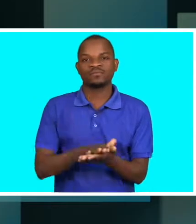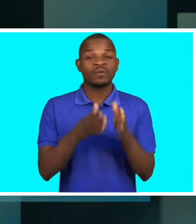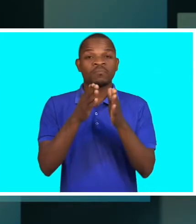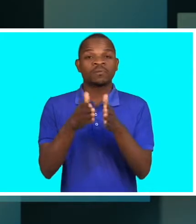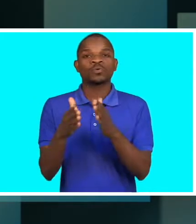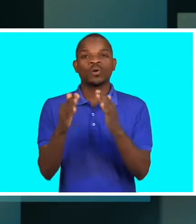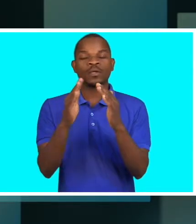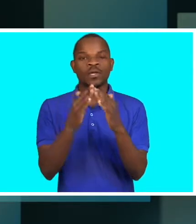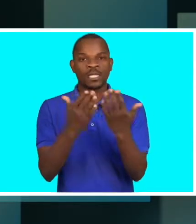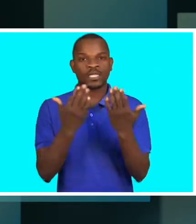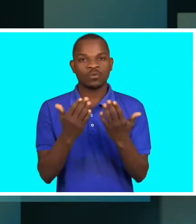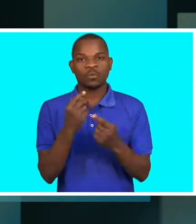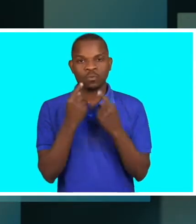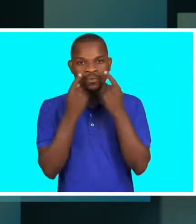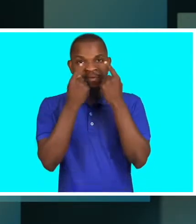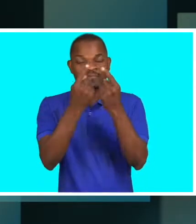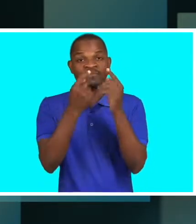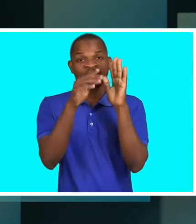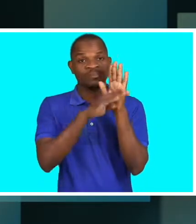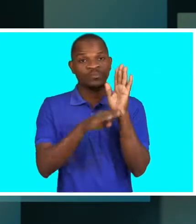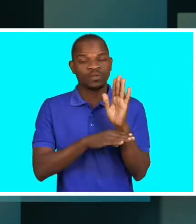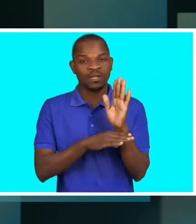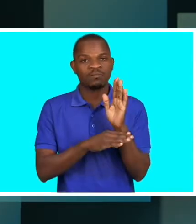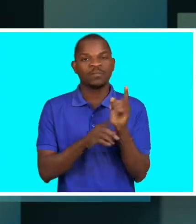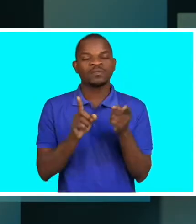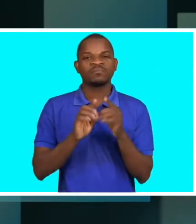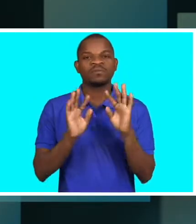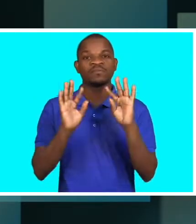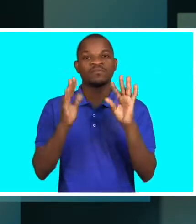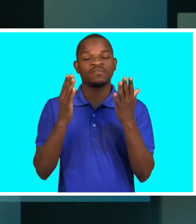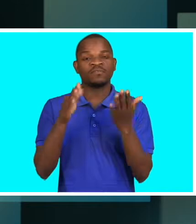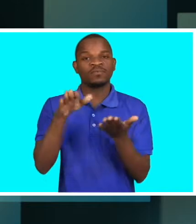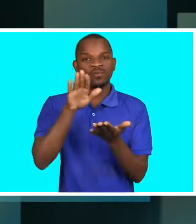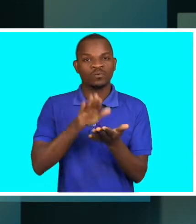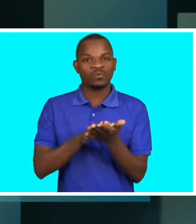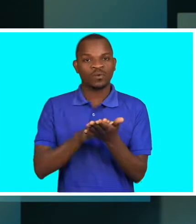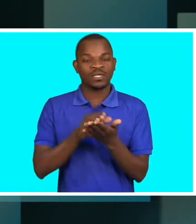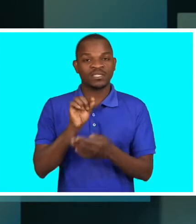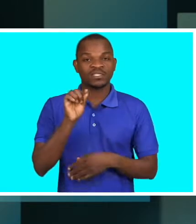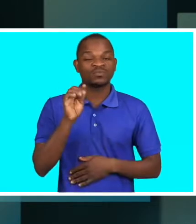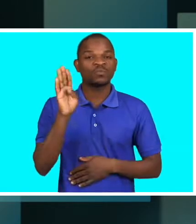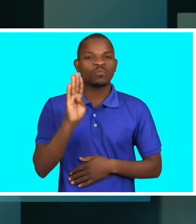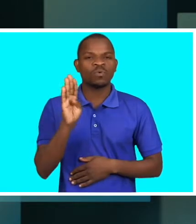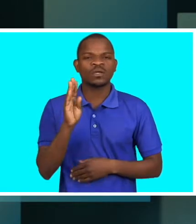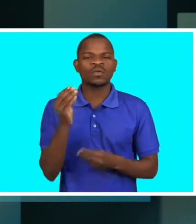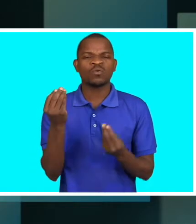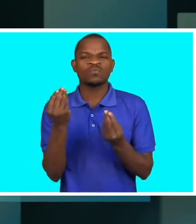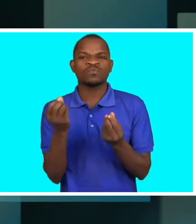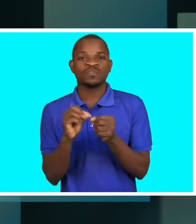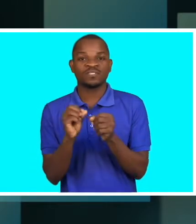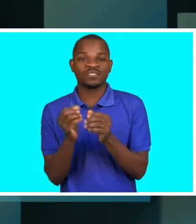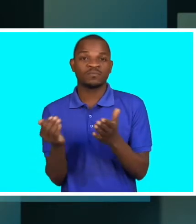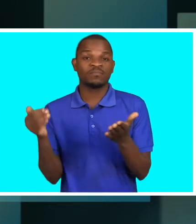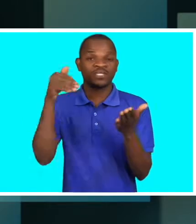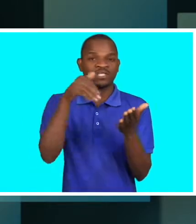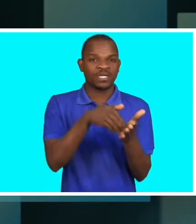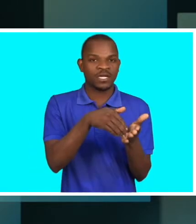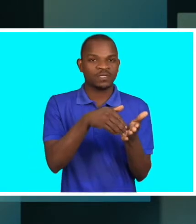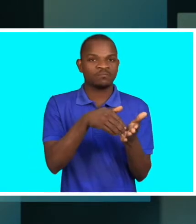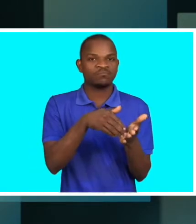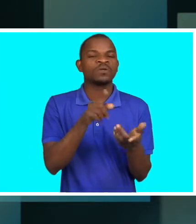cantos e para quem está nos acompanhando neste momento e que esteja aqui em Boane uma pessoa com deficiência como é que pode